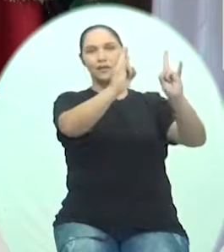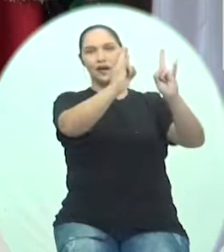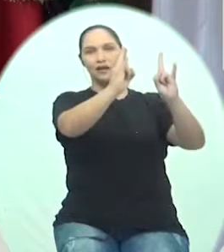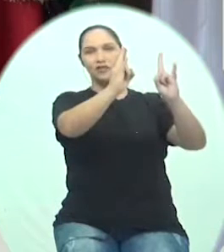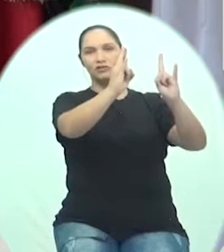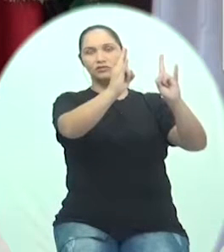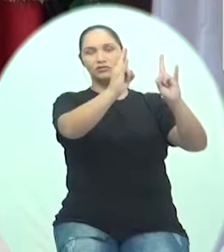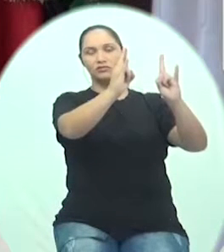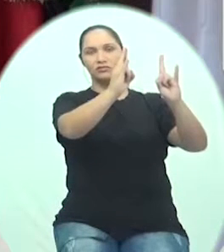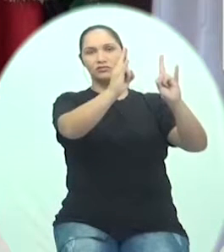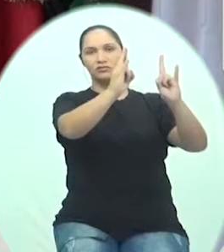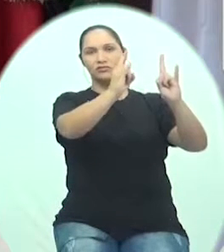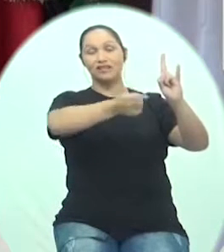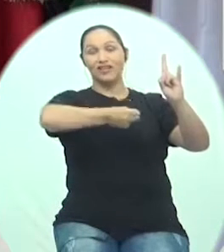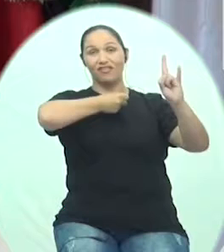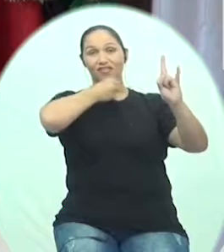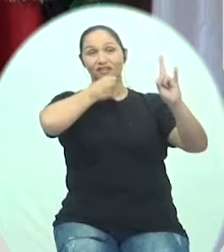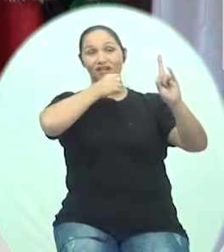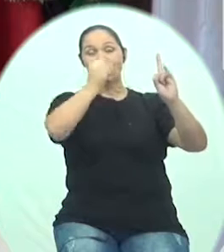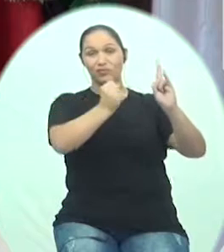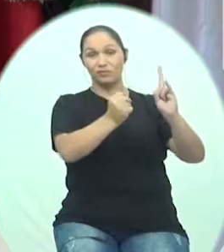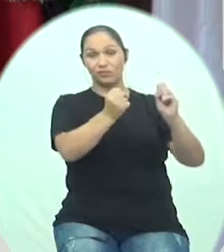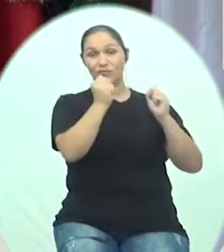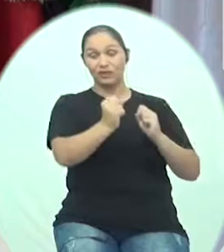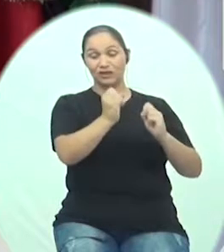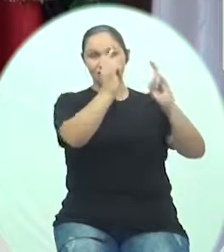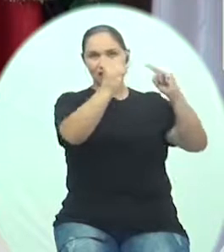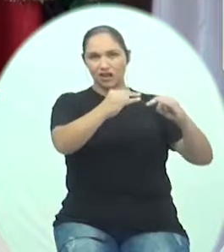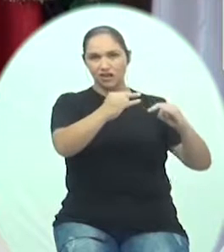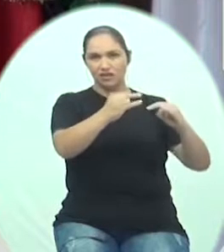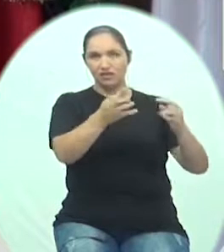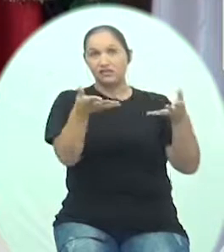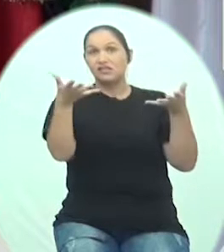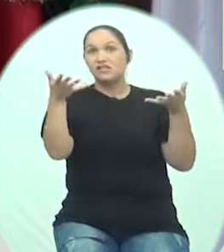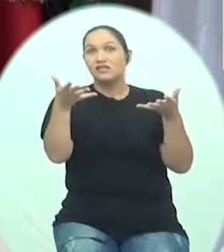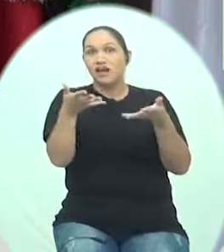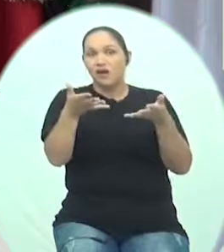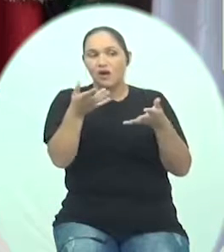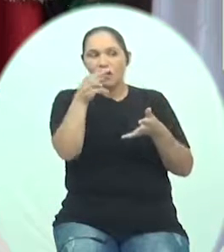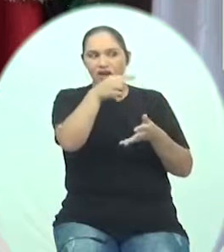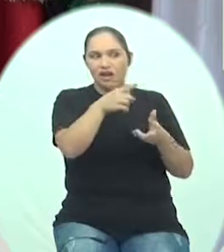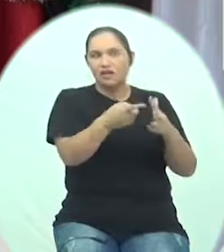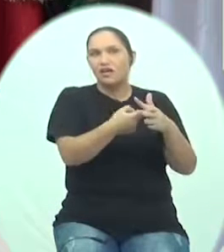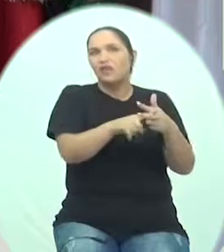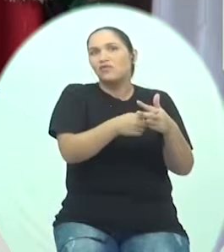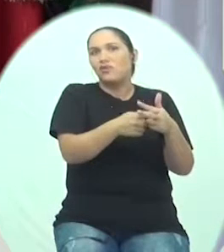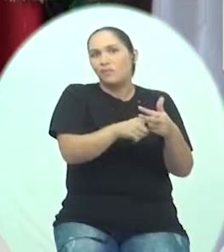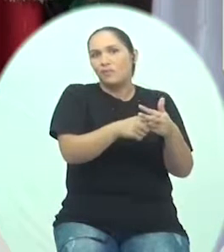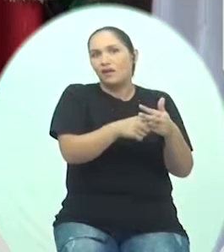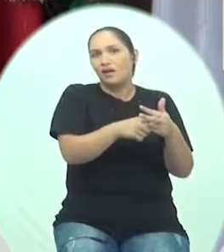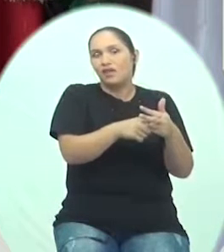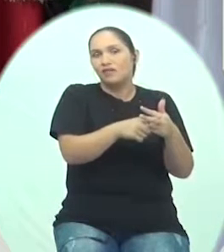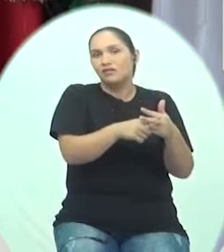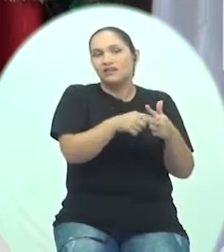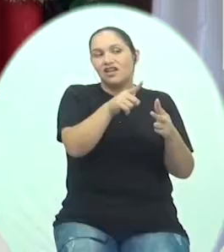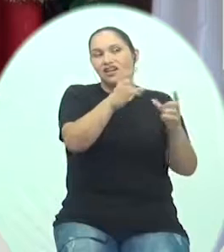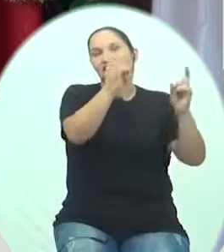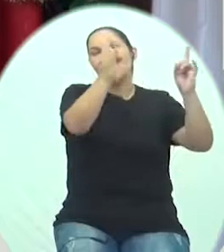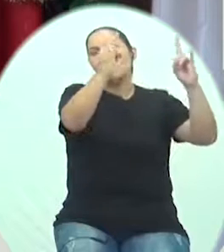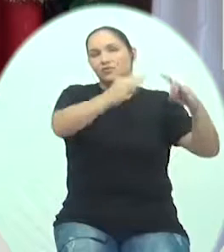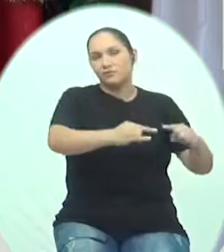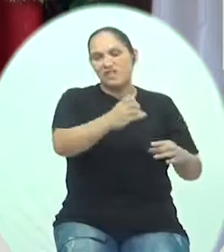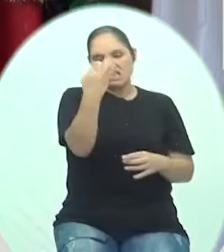município e feito o que foi feito agora aquilo ali era mais um prédio a cair então